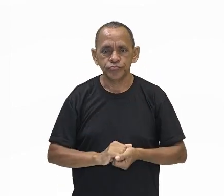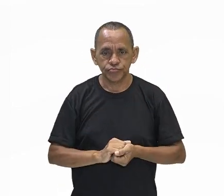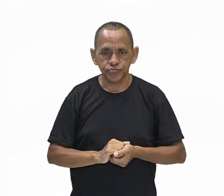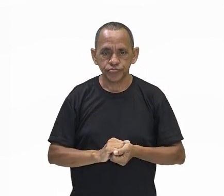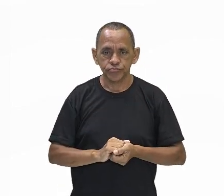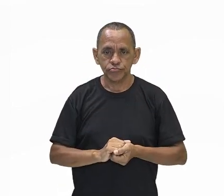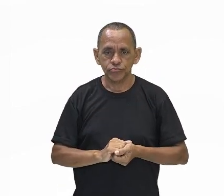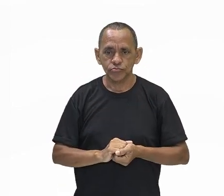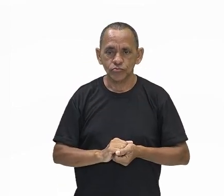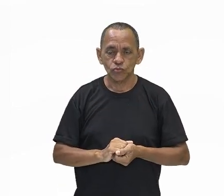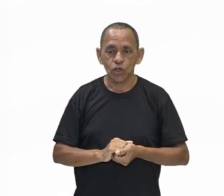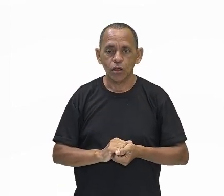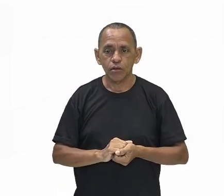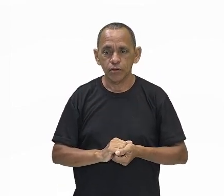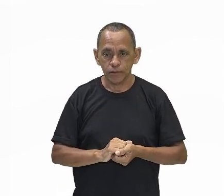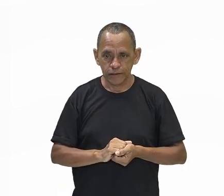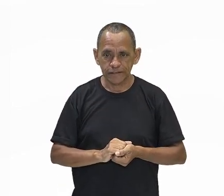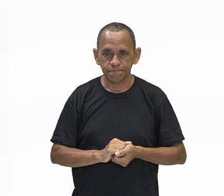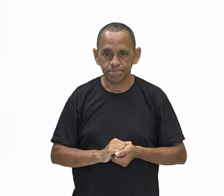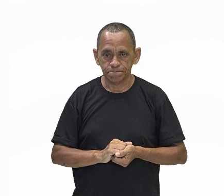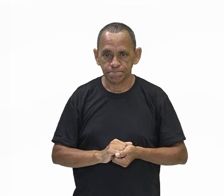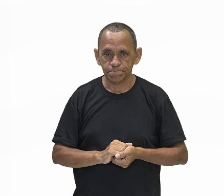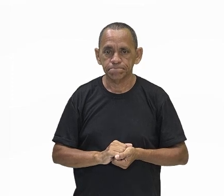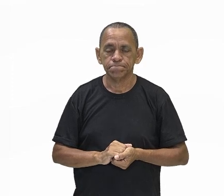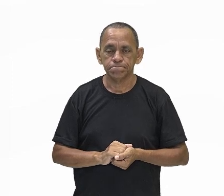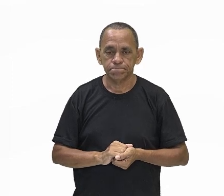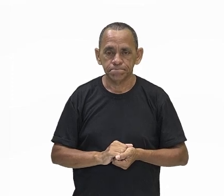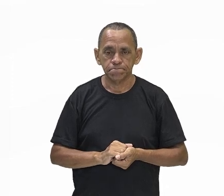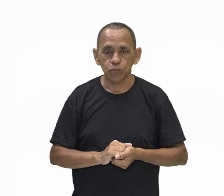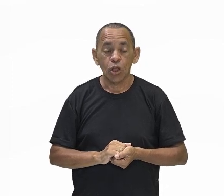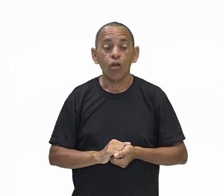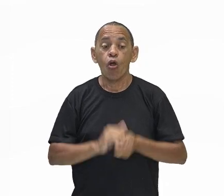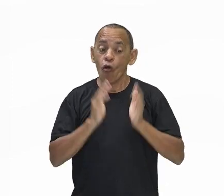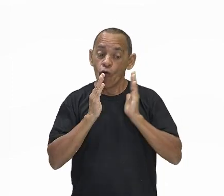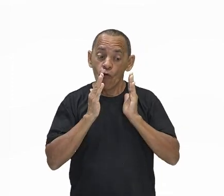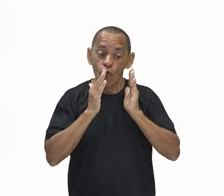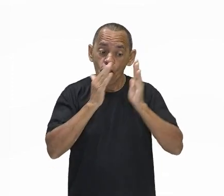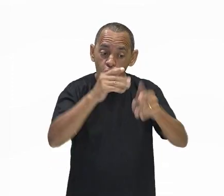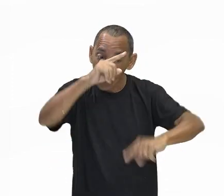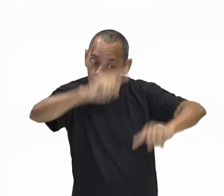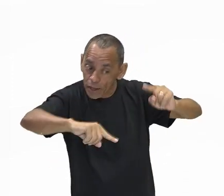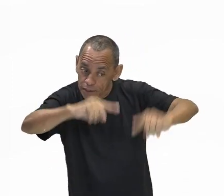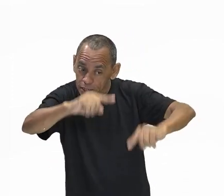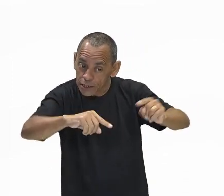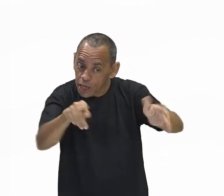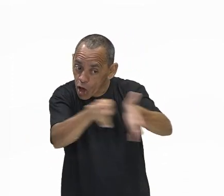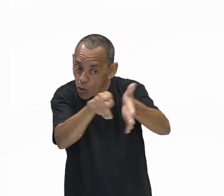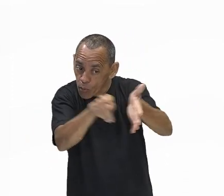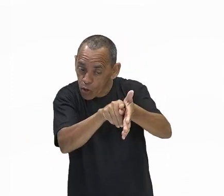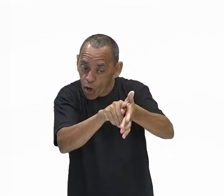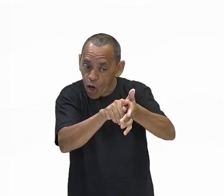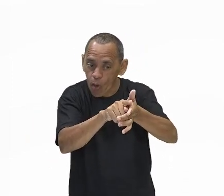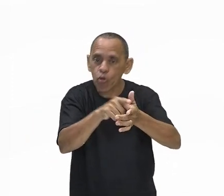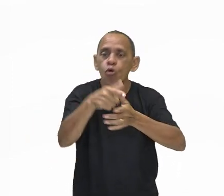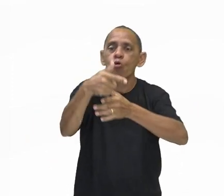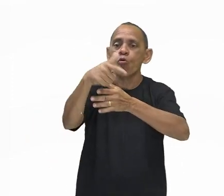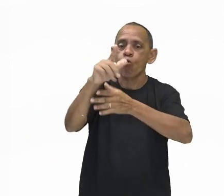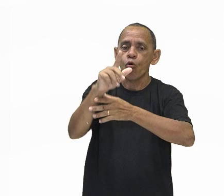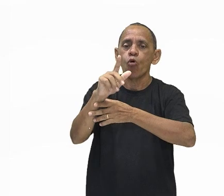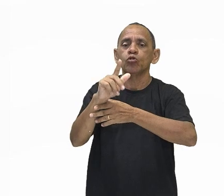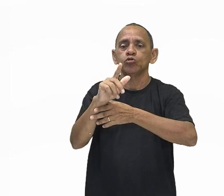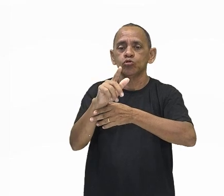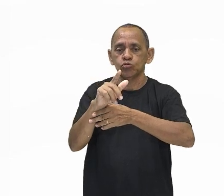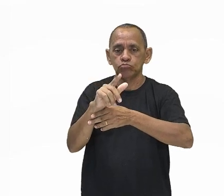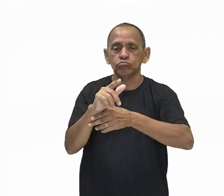para o objeto e o foco antiprincipal, que nós chamamos, ou o foco principal da imagem, tá certo? Nós temos também